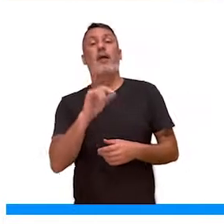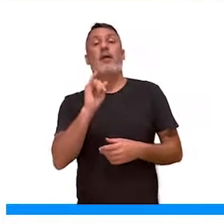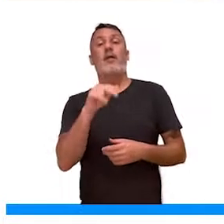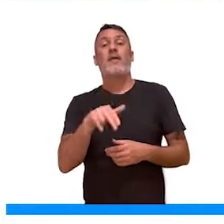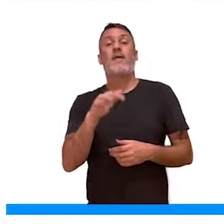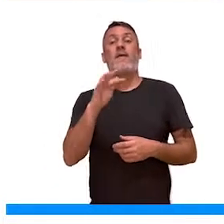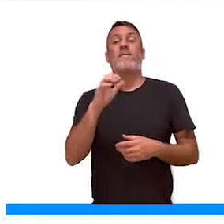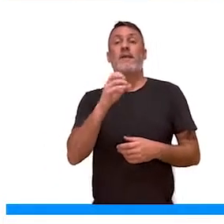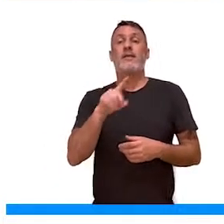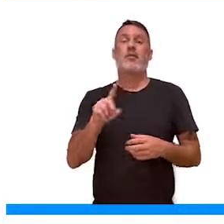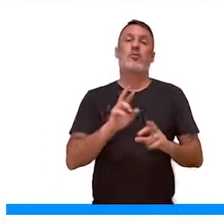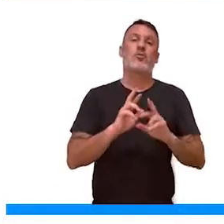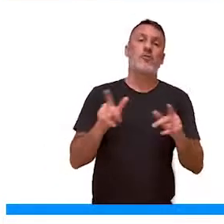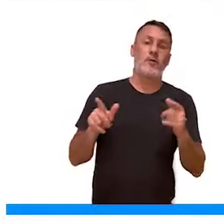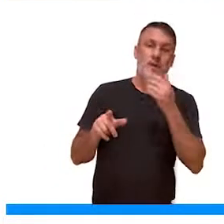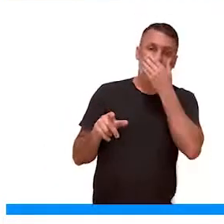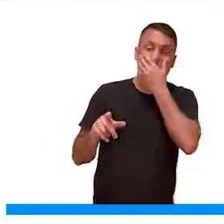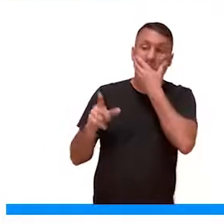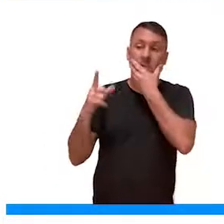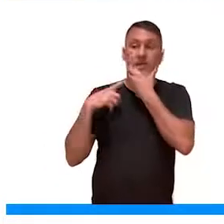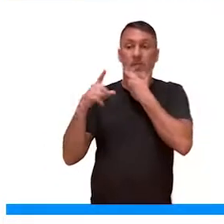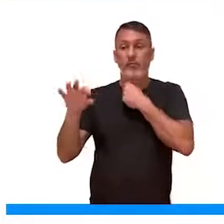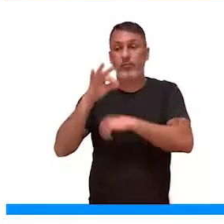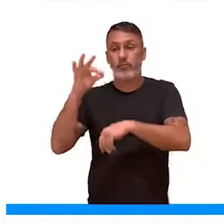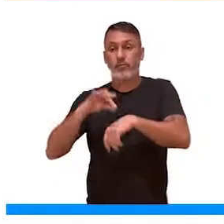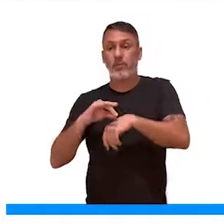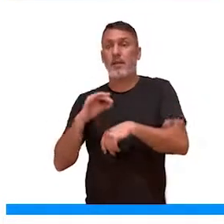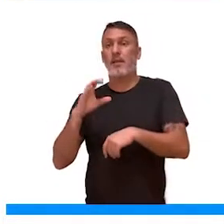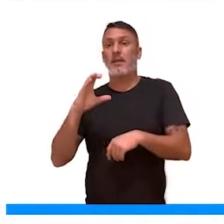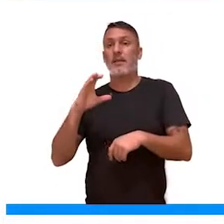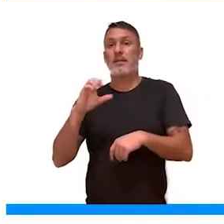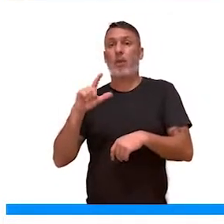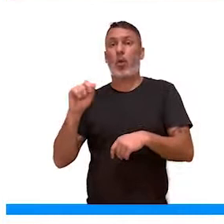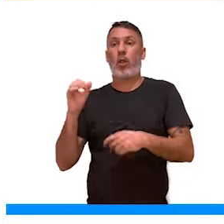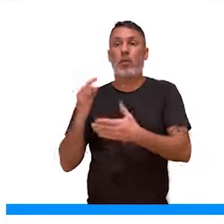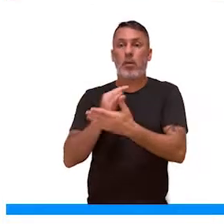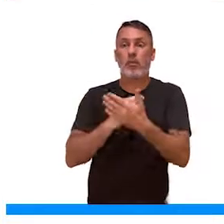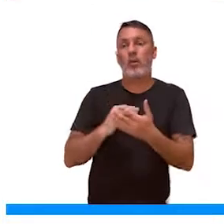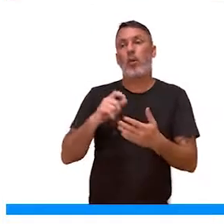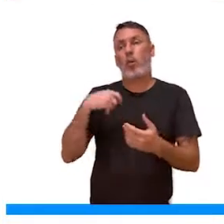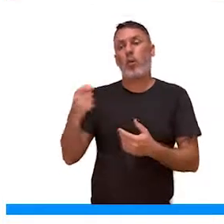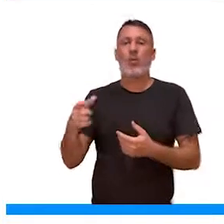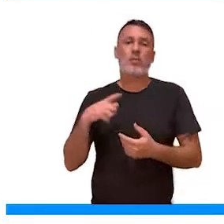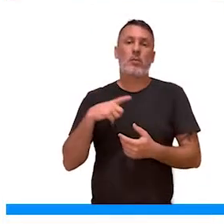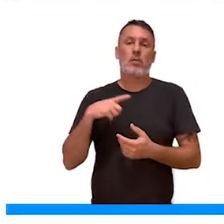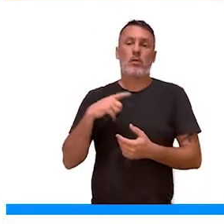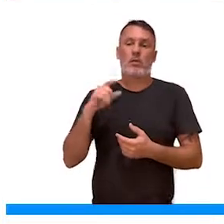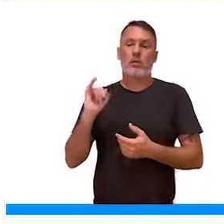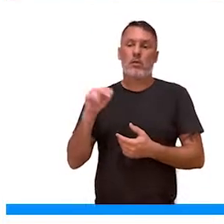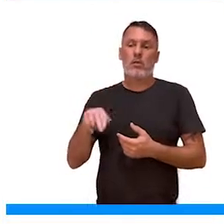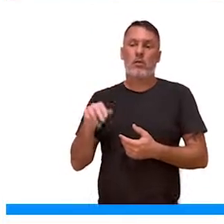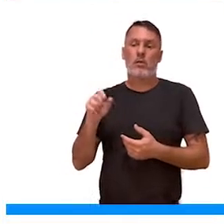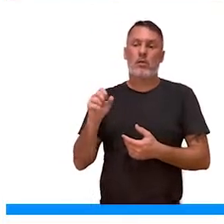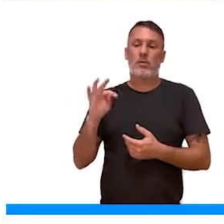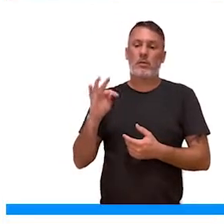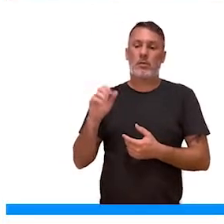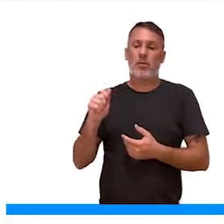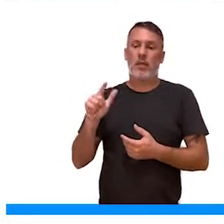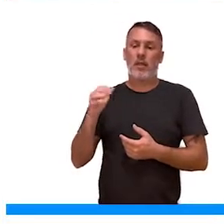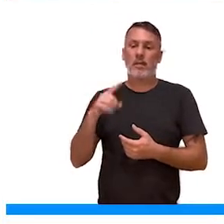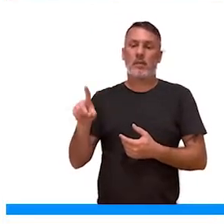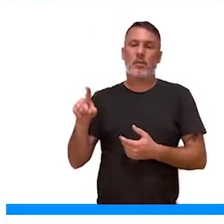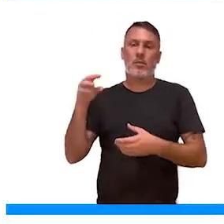aconteceu uma infecção. Agora, quando ele é um parasita pluricelular, a gente fala que deu a sua instalação